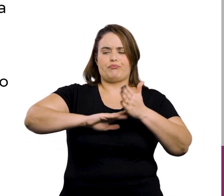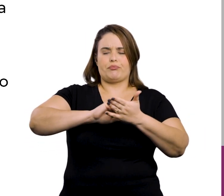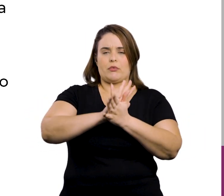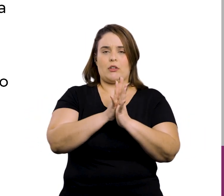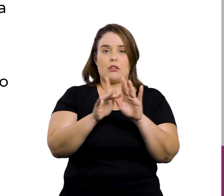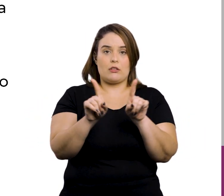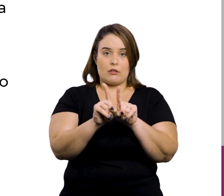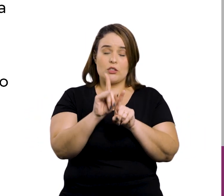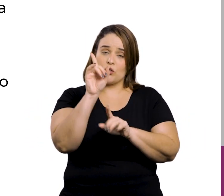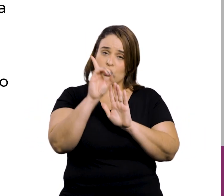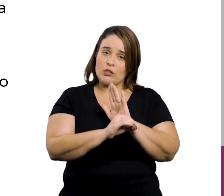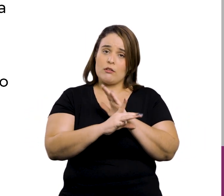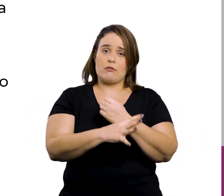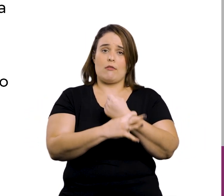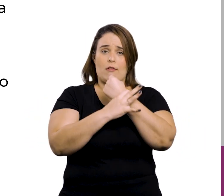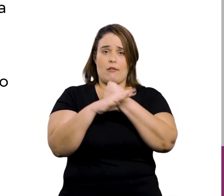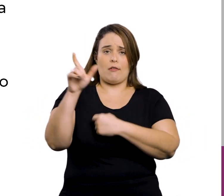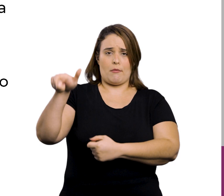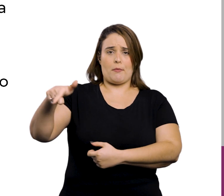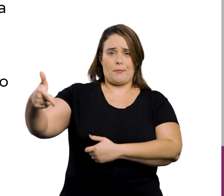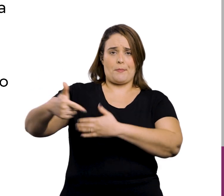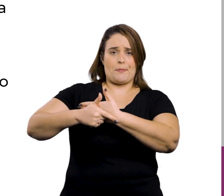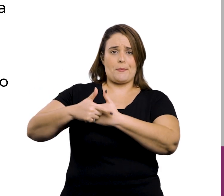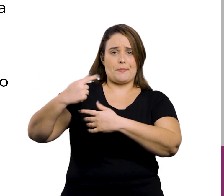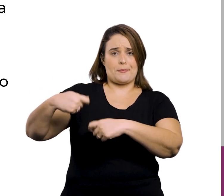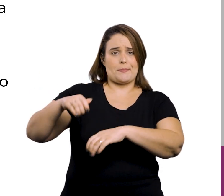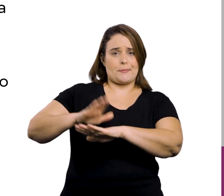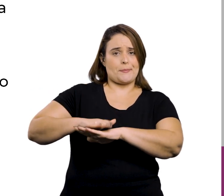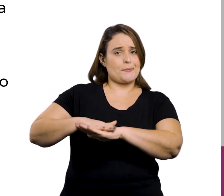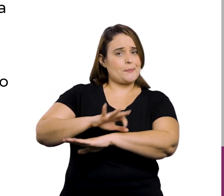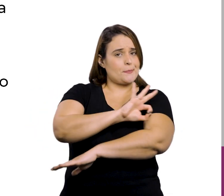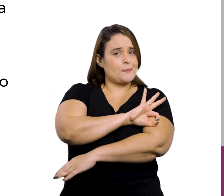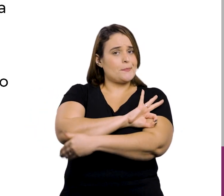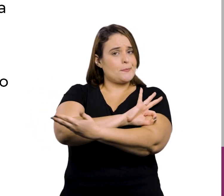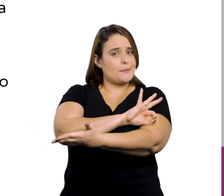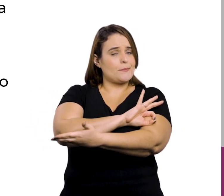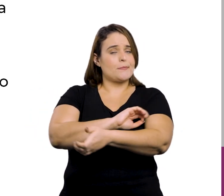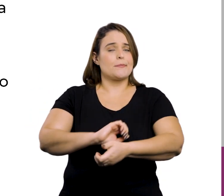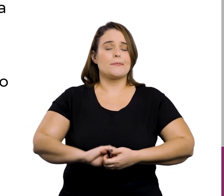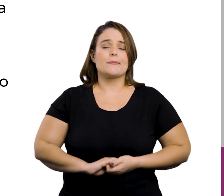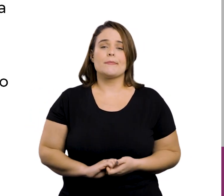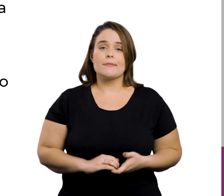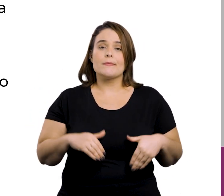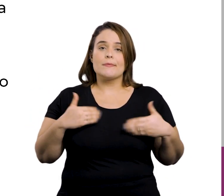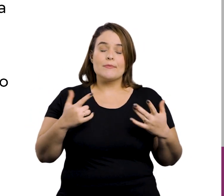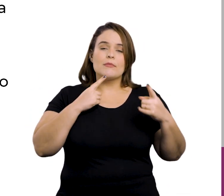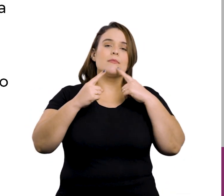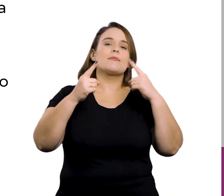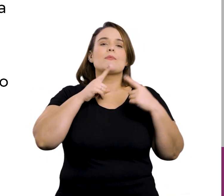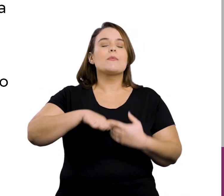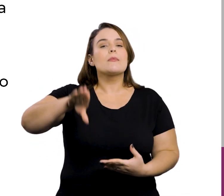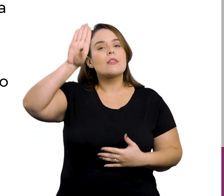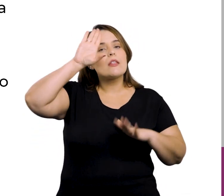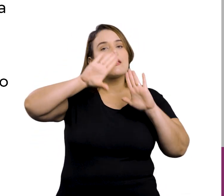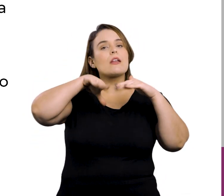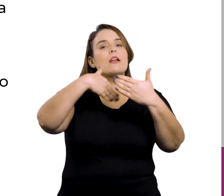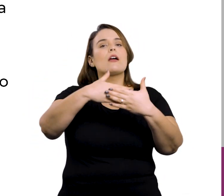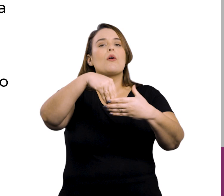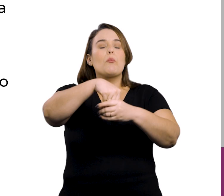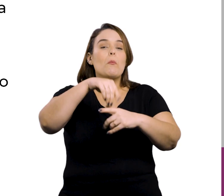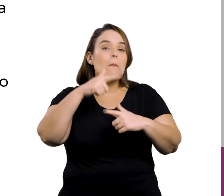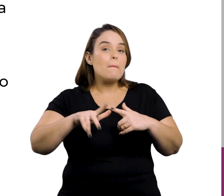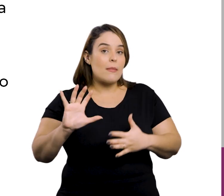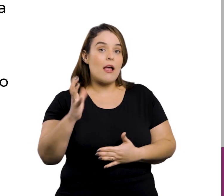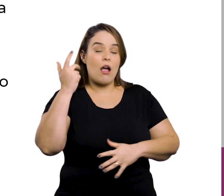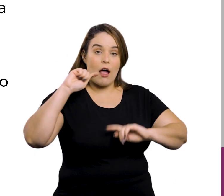direito à segurança, papel que deveria ser desenvolvido pela polícia. Logo, o discurso da militarização como solução para